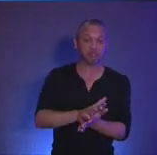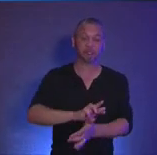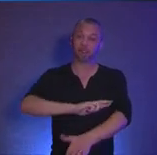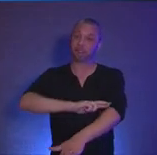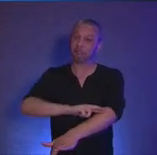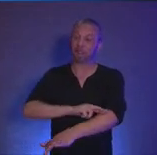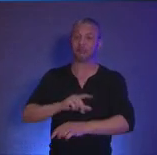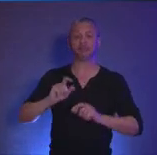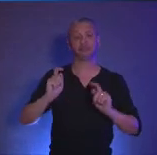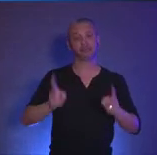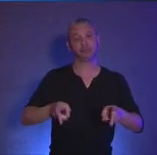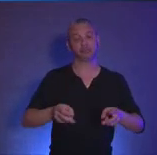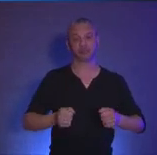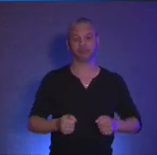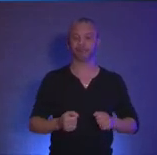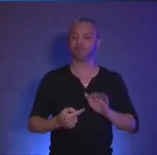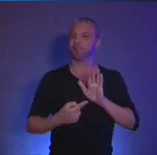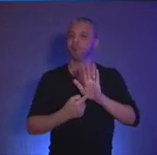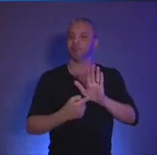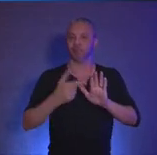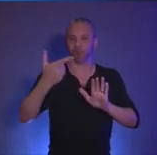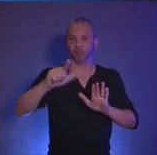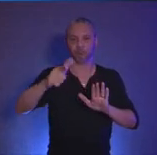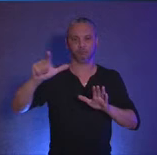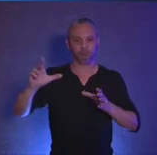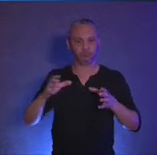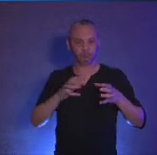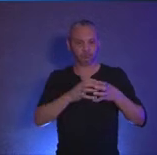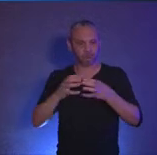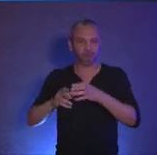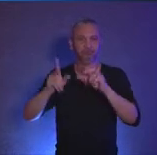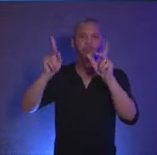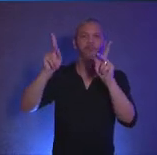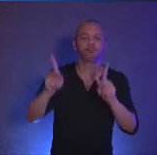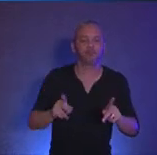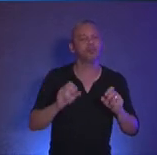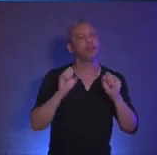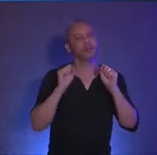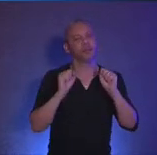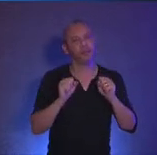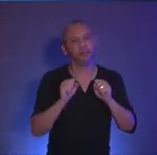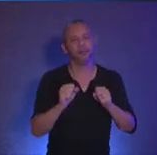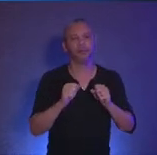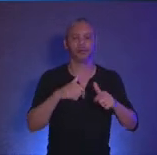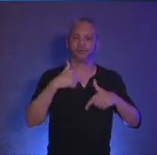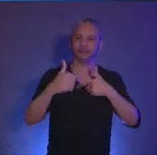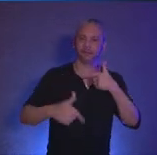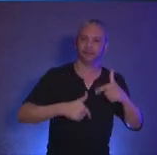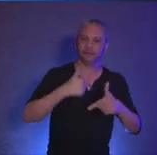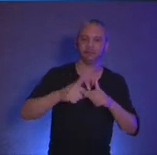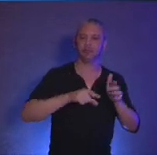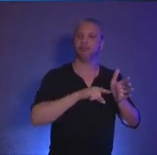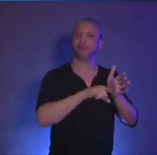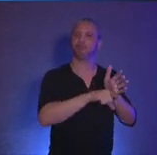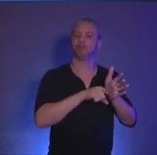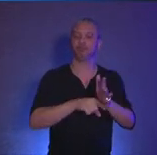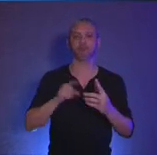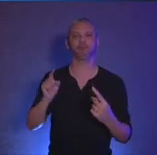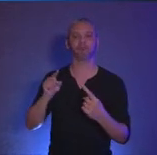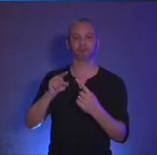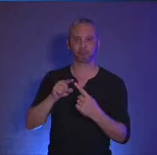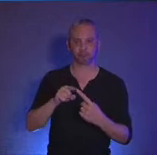policiais e disponibilizar essa base para que outros coletivos, outras pessoas, também possam realizar outros trabalhos com base nesses